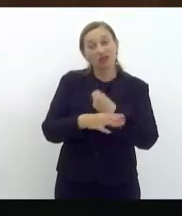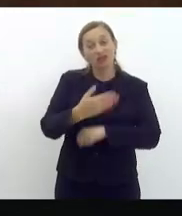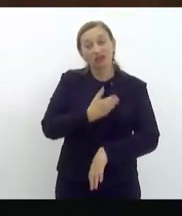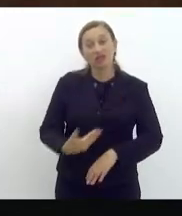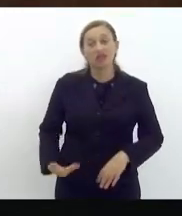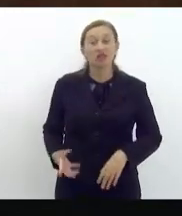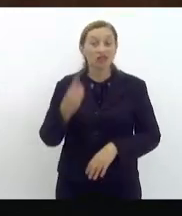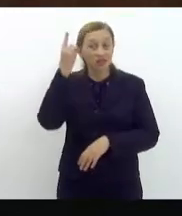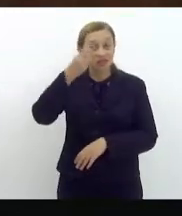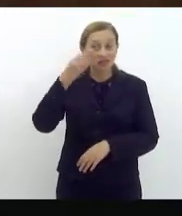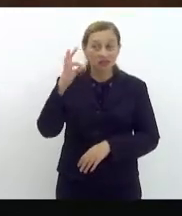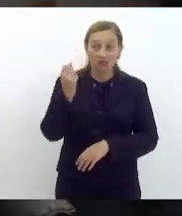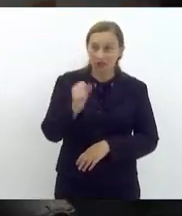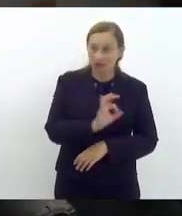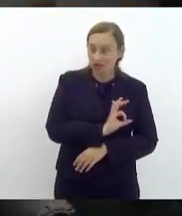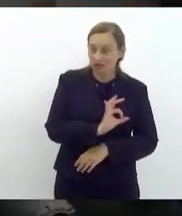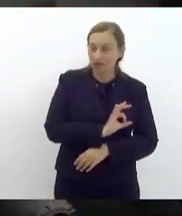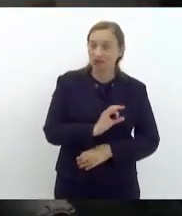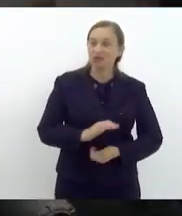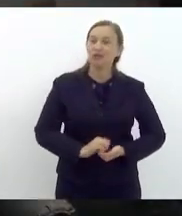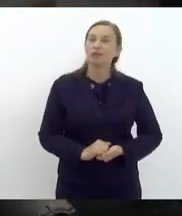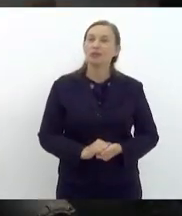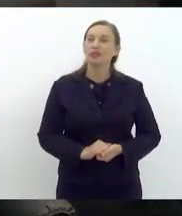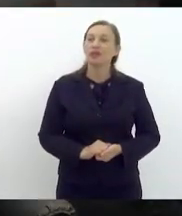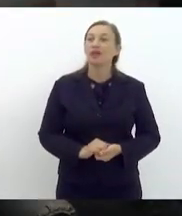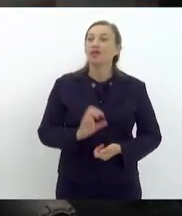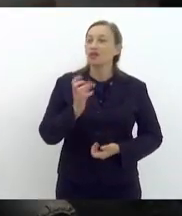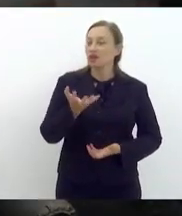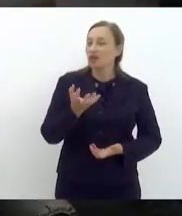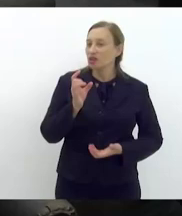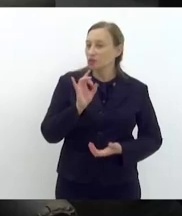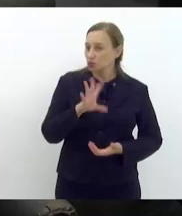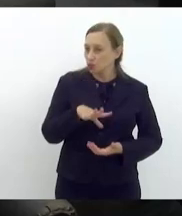querida deputada Marta Rocha. Eu quero só